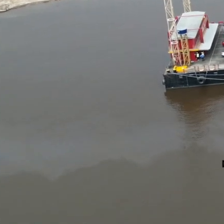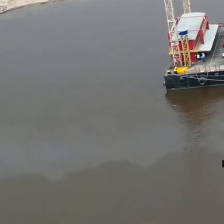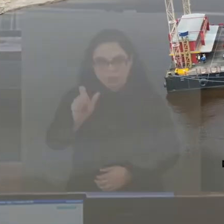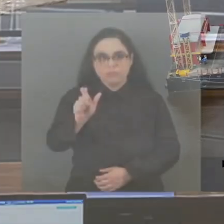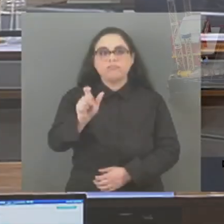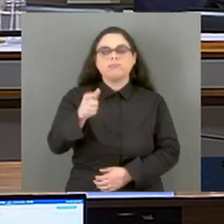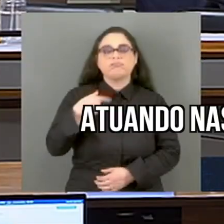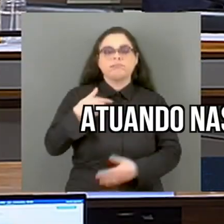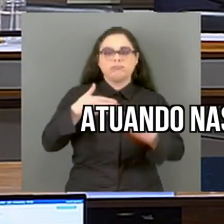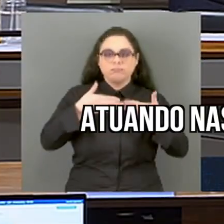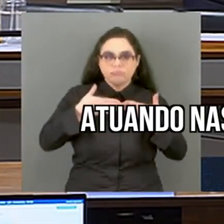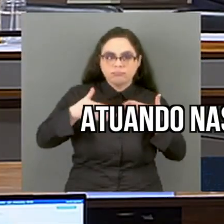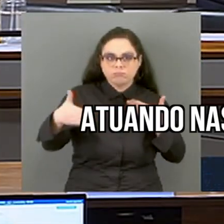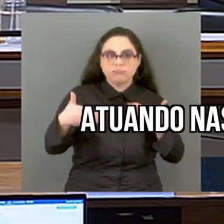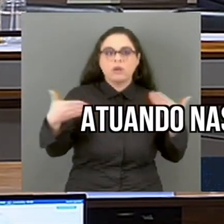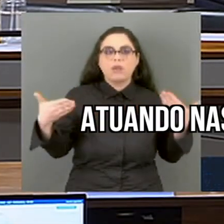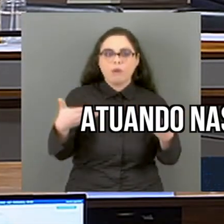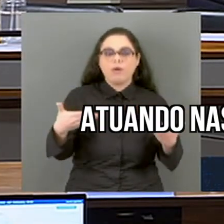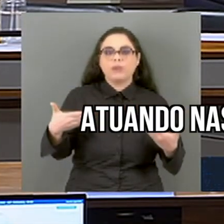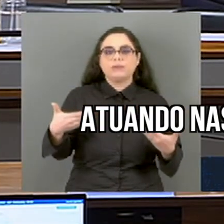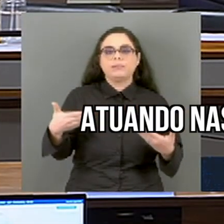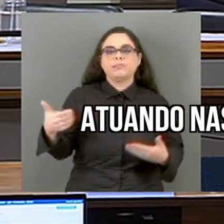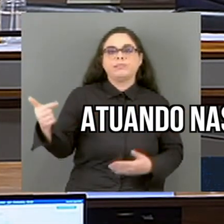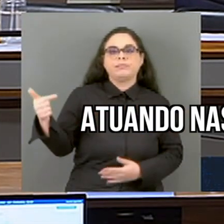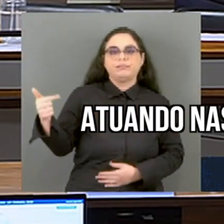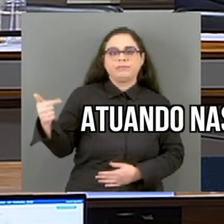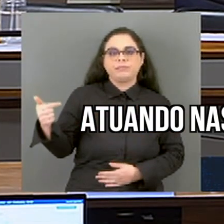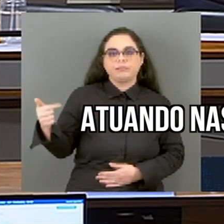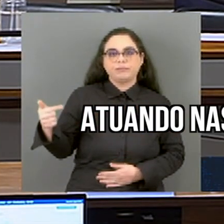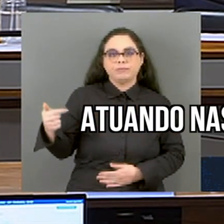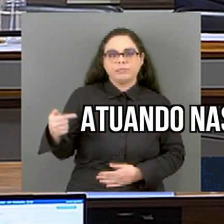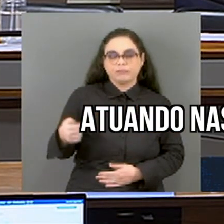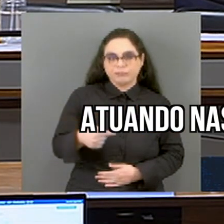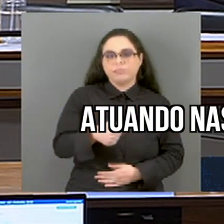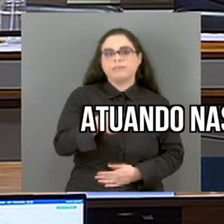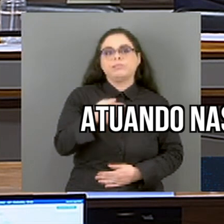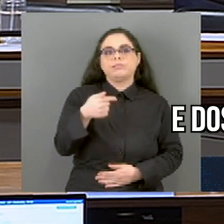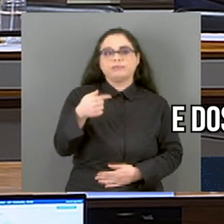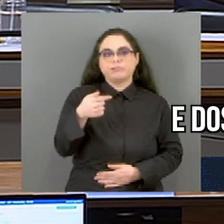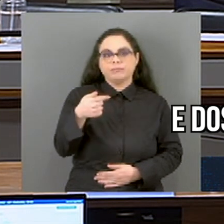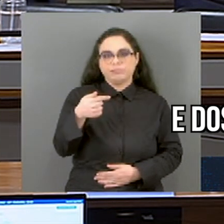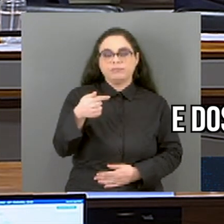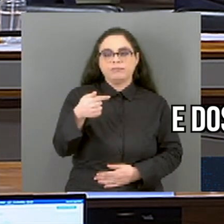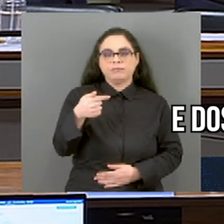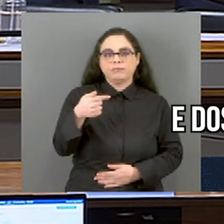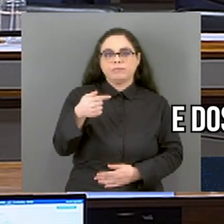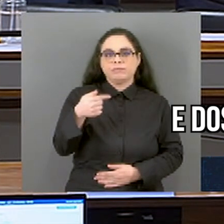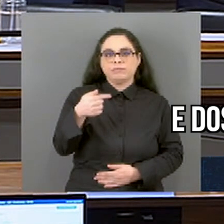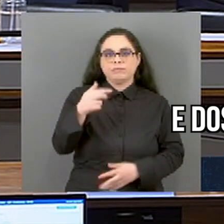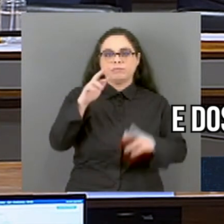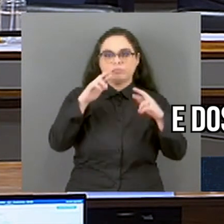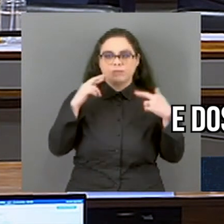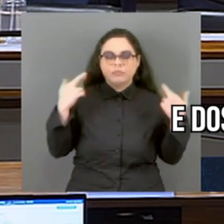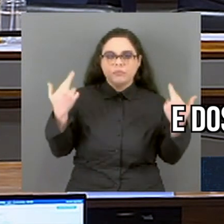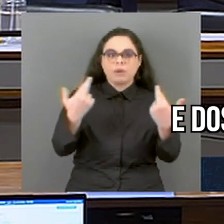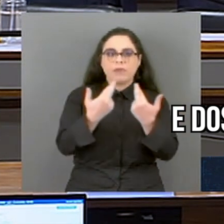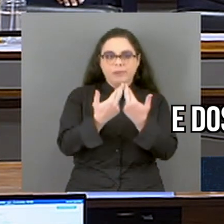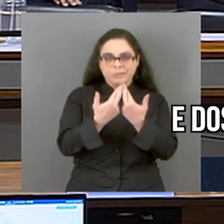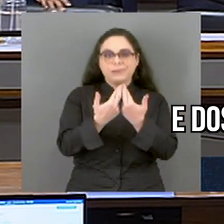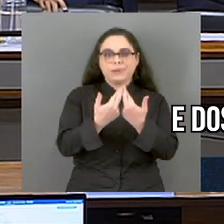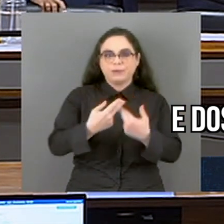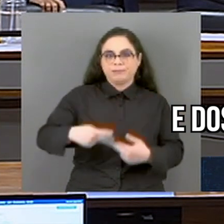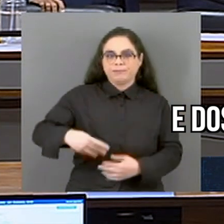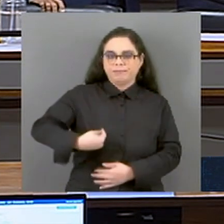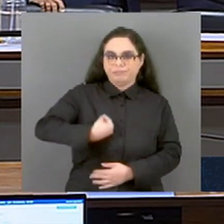senador Eduardo Braga, atuando nas duas frentes para proteger a economia do Amazonas e dos demais estados das regiões Norte